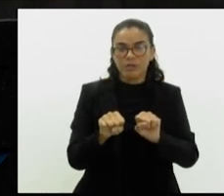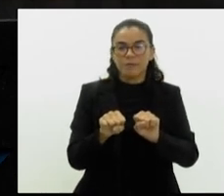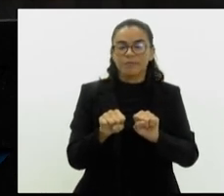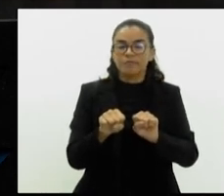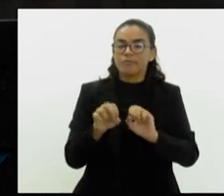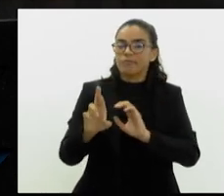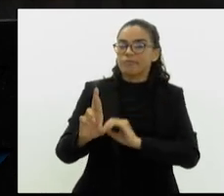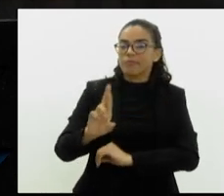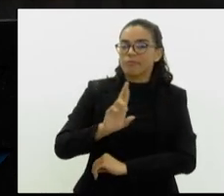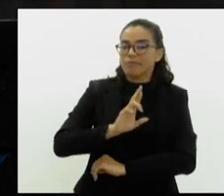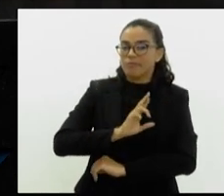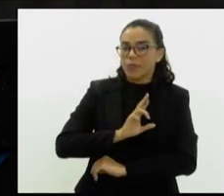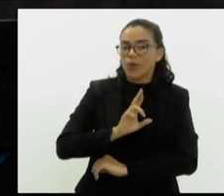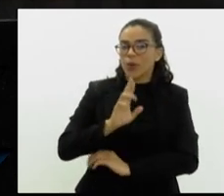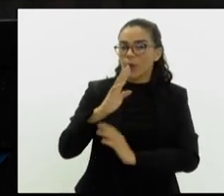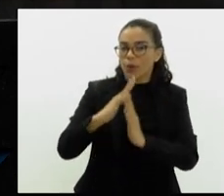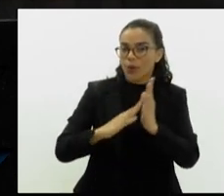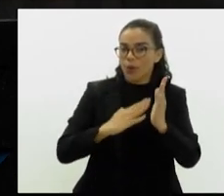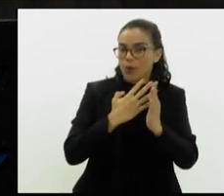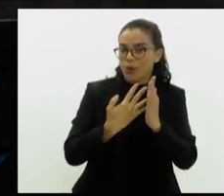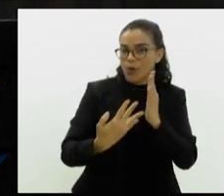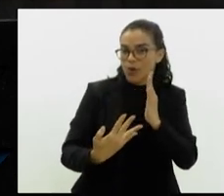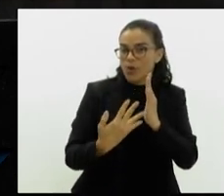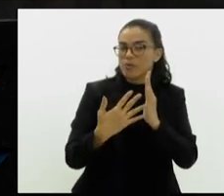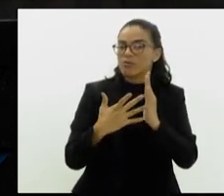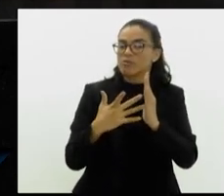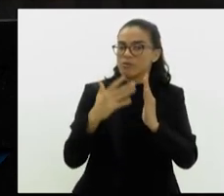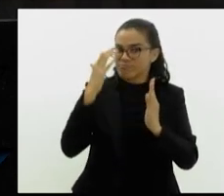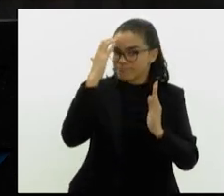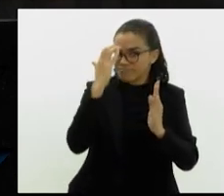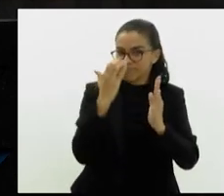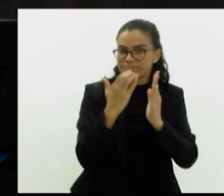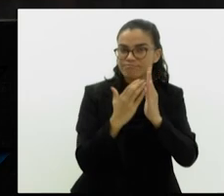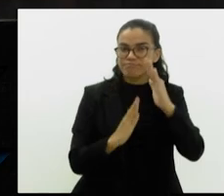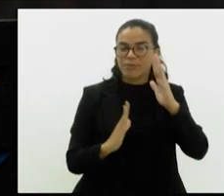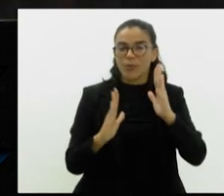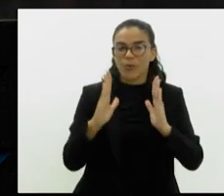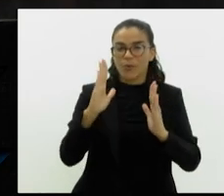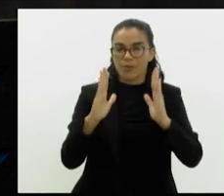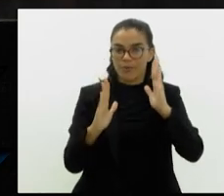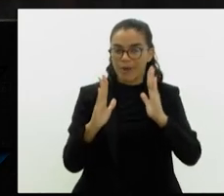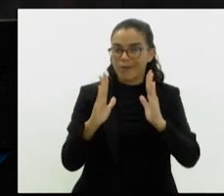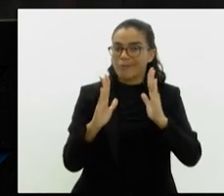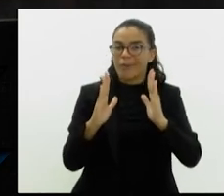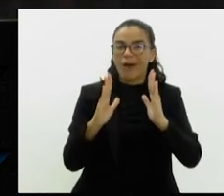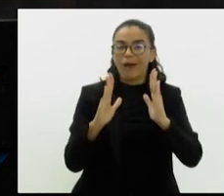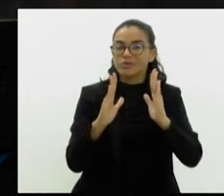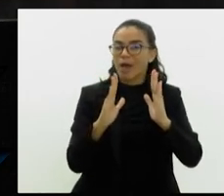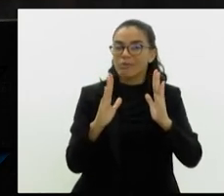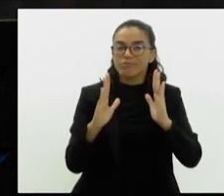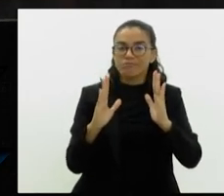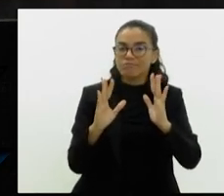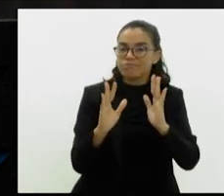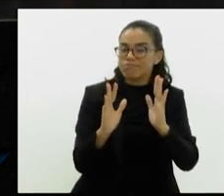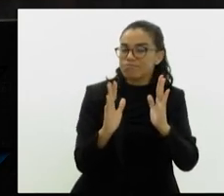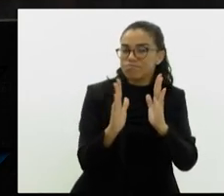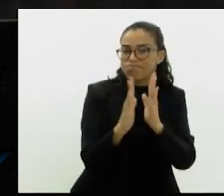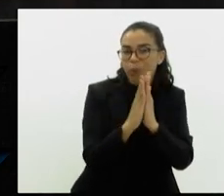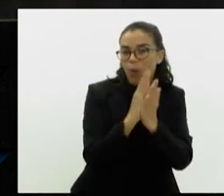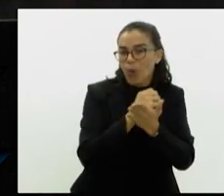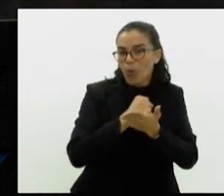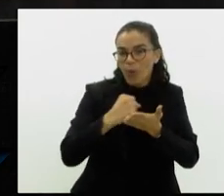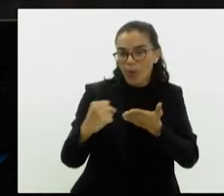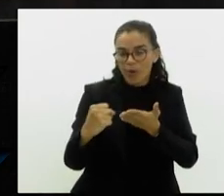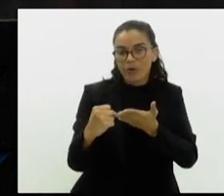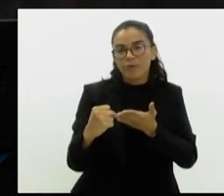me foi respondido que o cronograma estaria dentro do prazo mas o prazo já se expirou então desde a